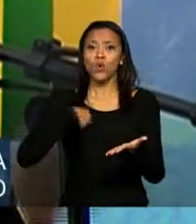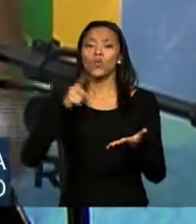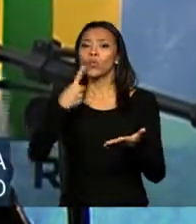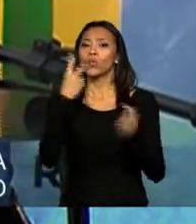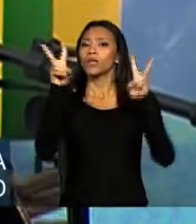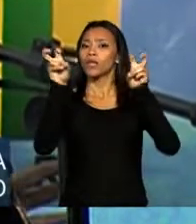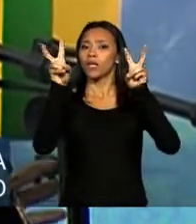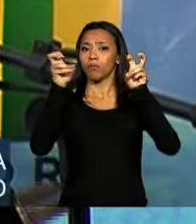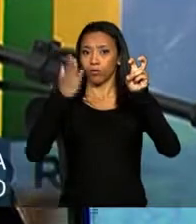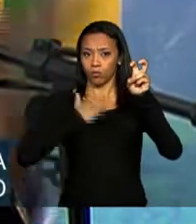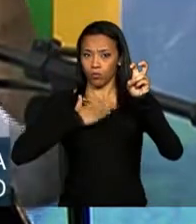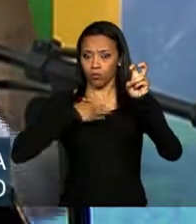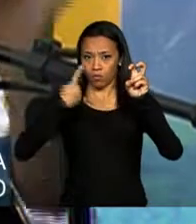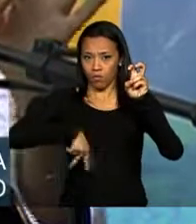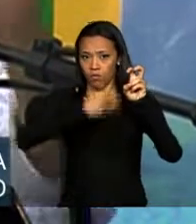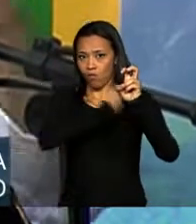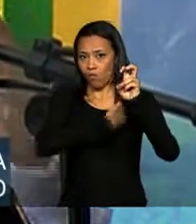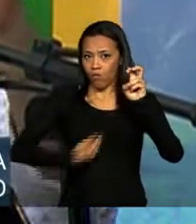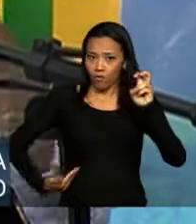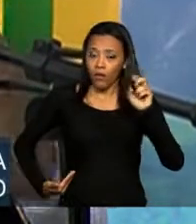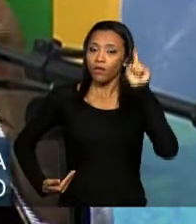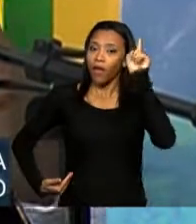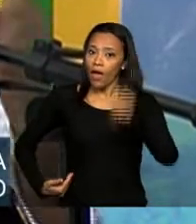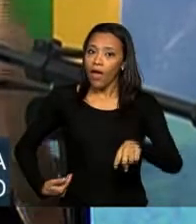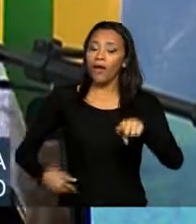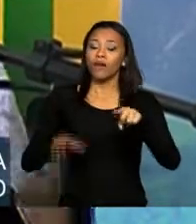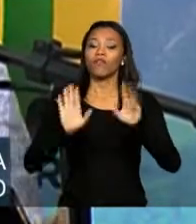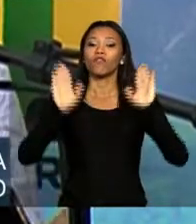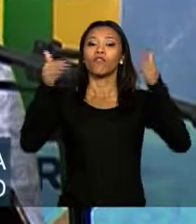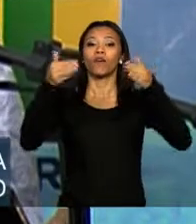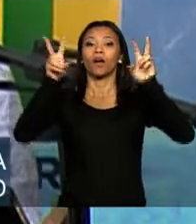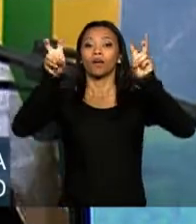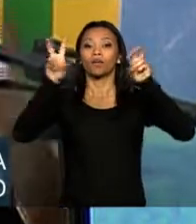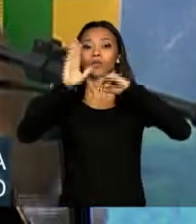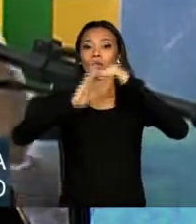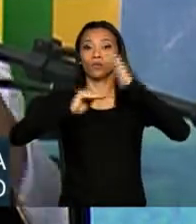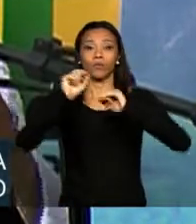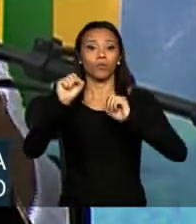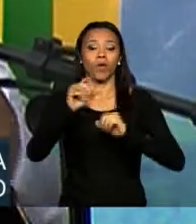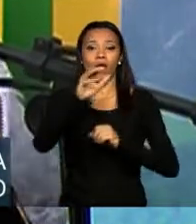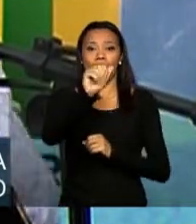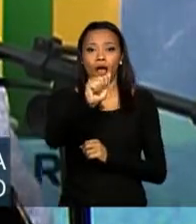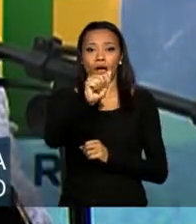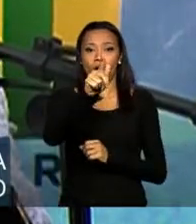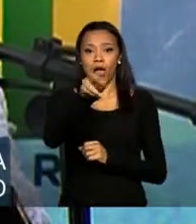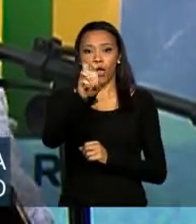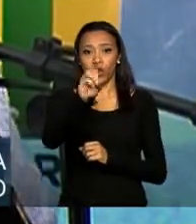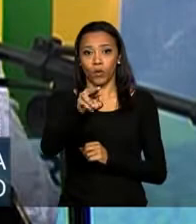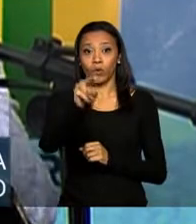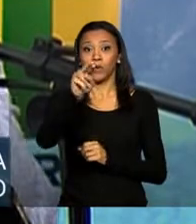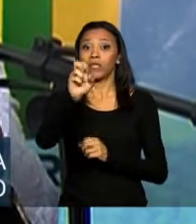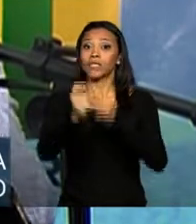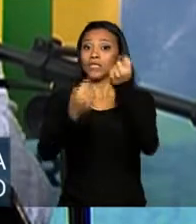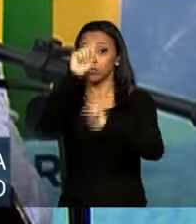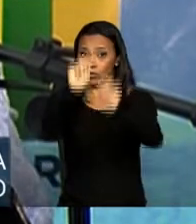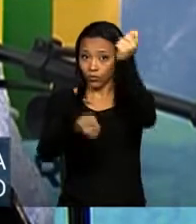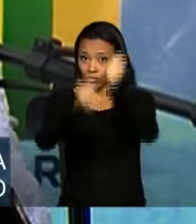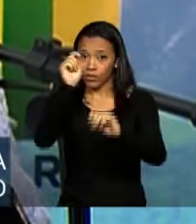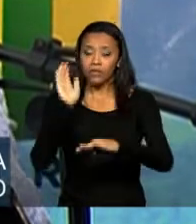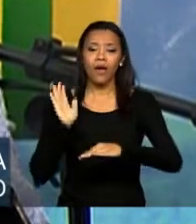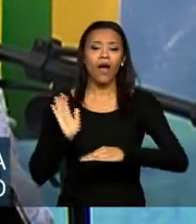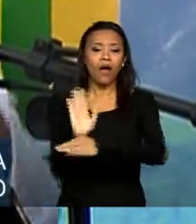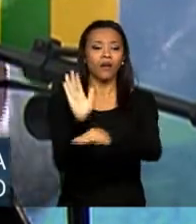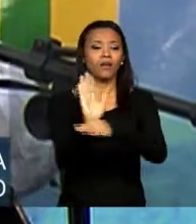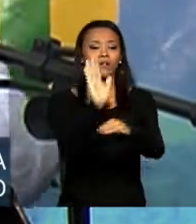meu governo vai ser a questão da agroindustrialização da condições aos